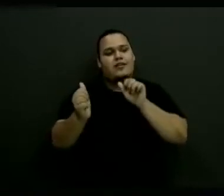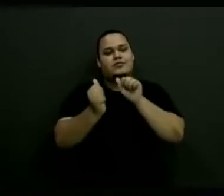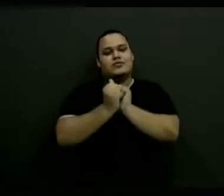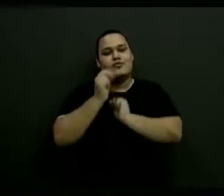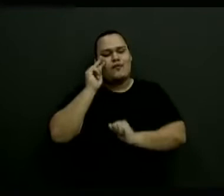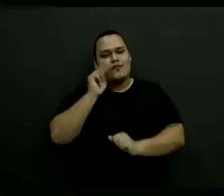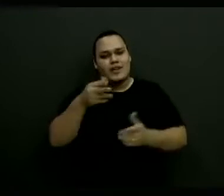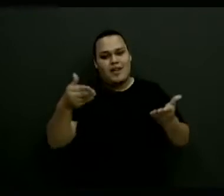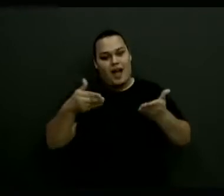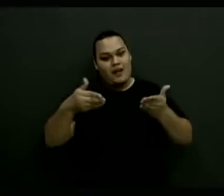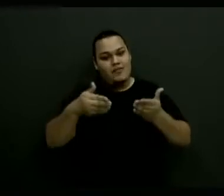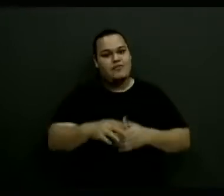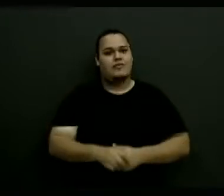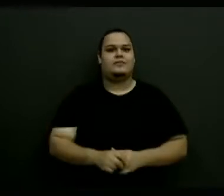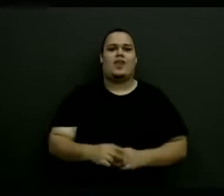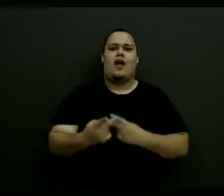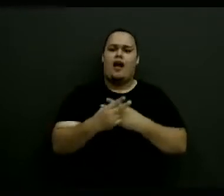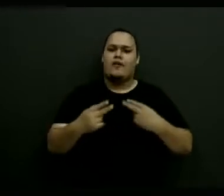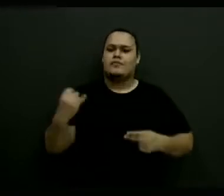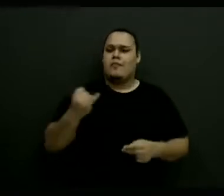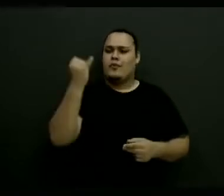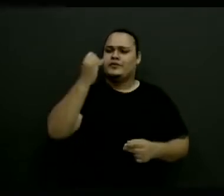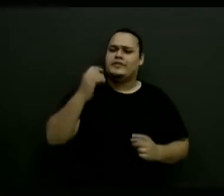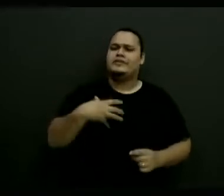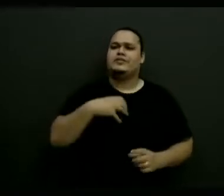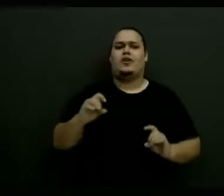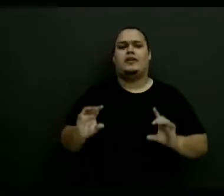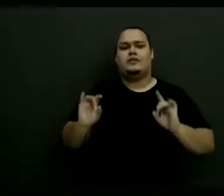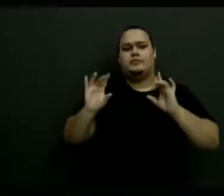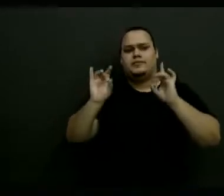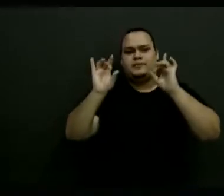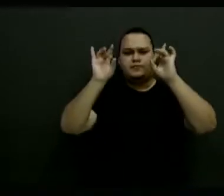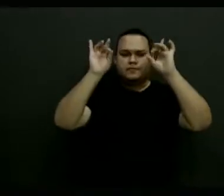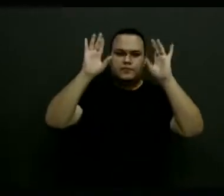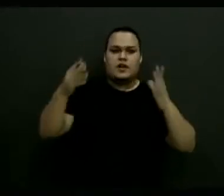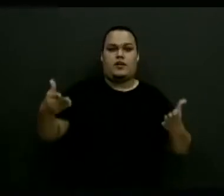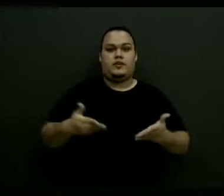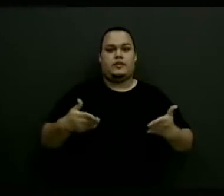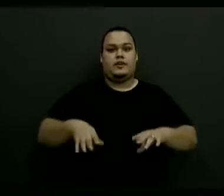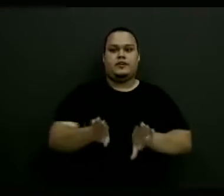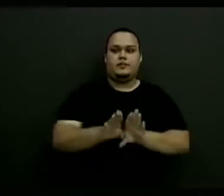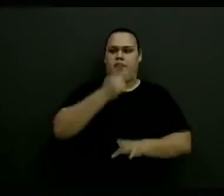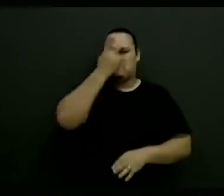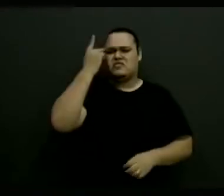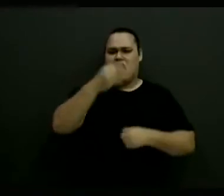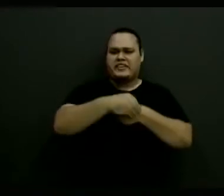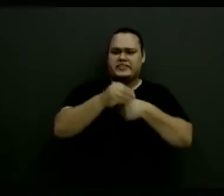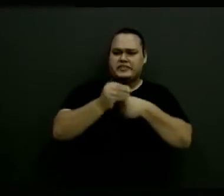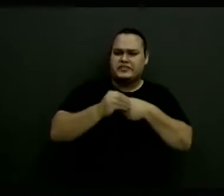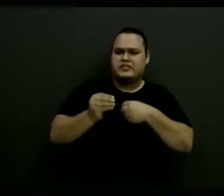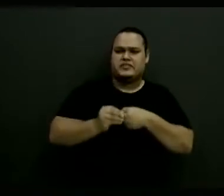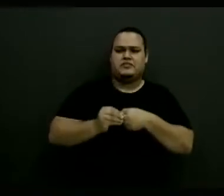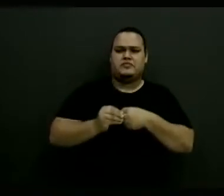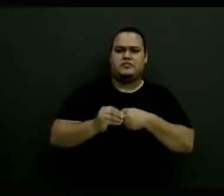nessa hora, esse momento importante, especial, para quem tem trabalhado com a visão celular. Pastor Misael, quero